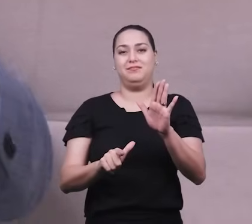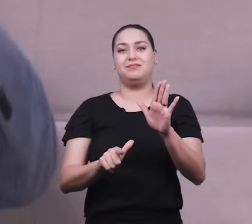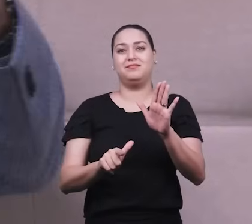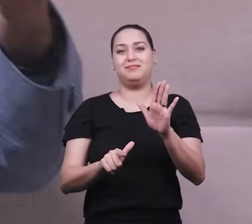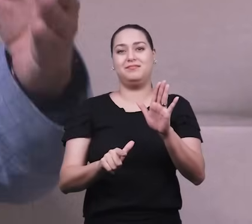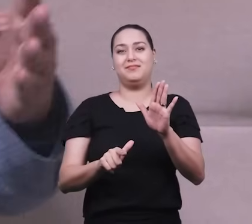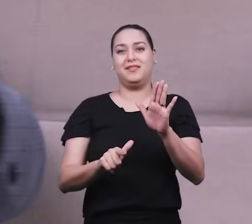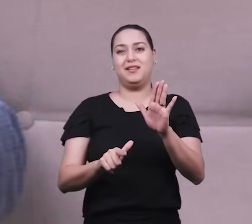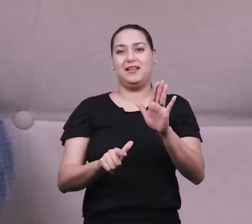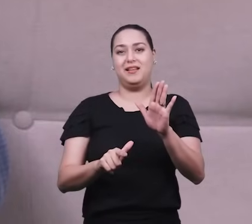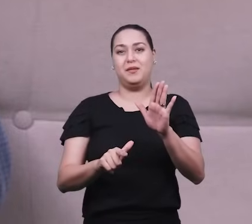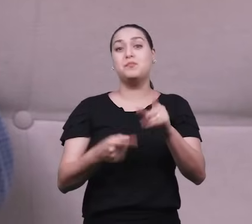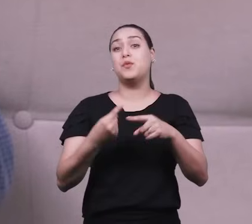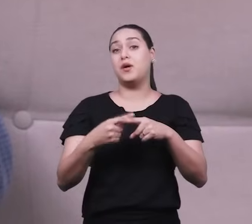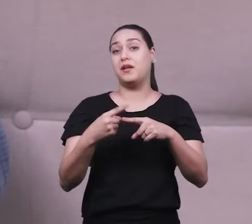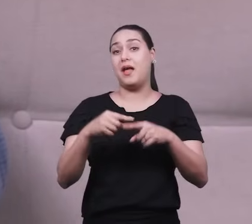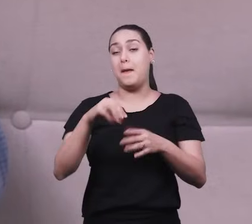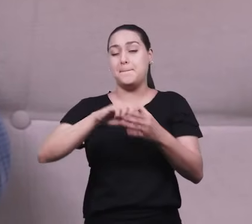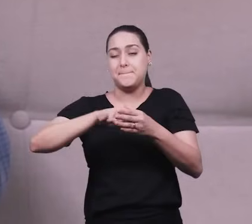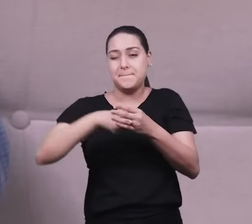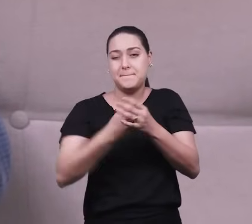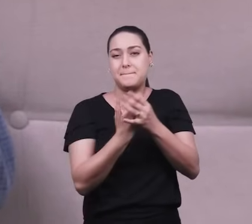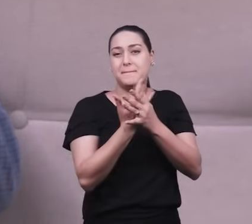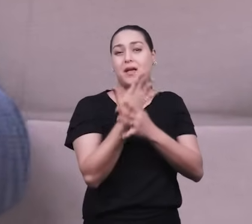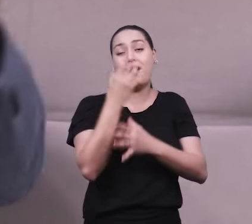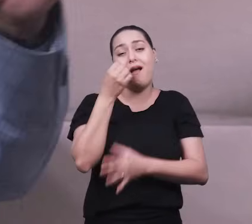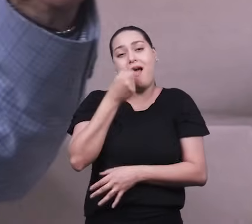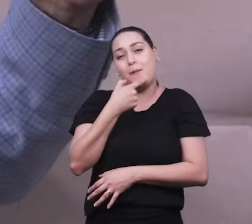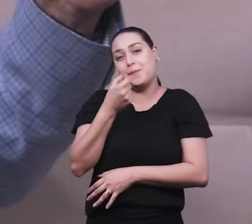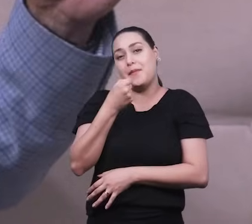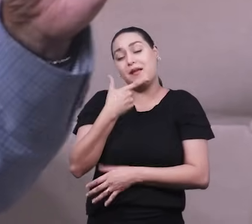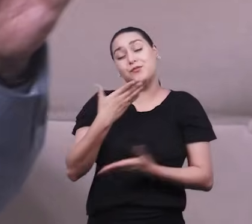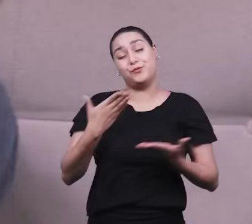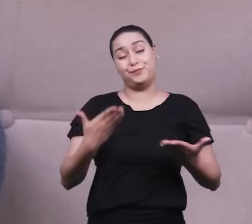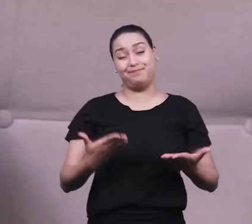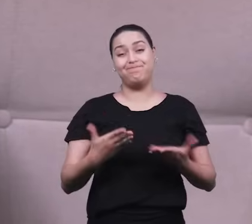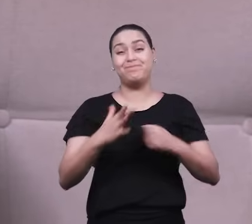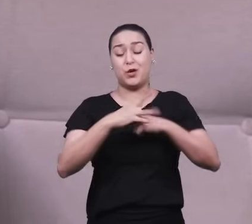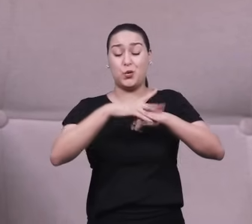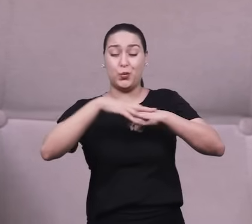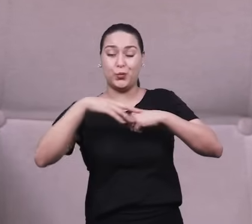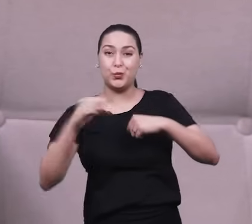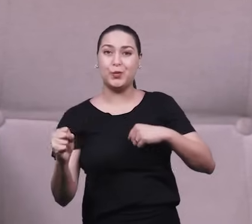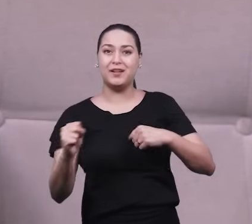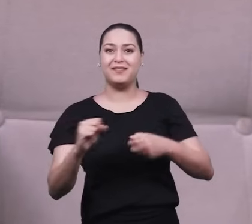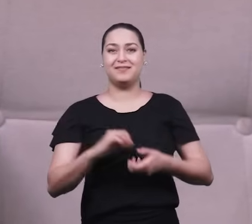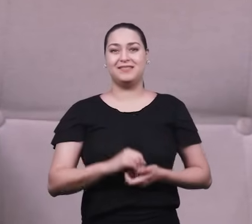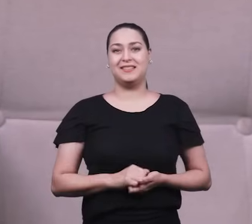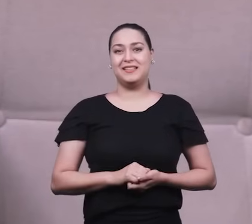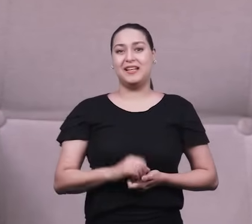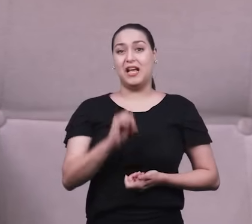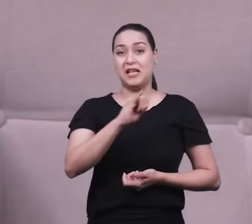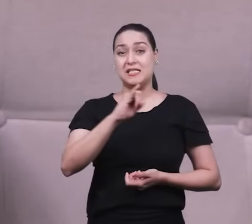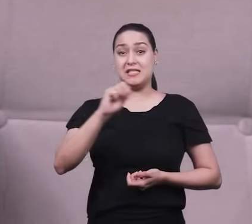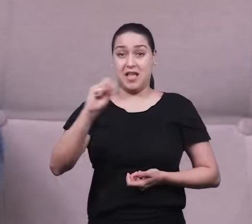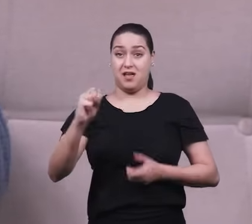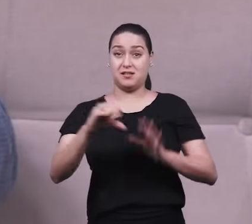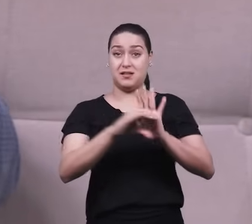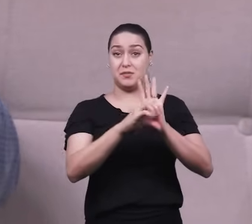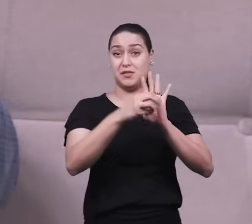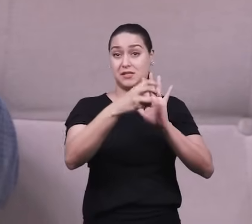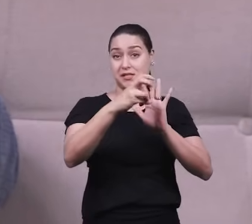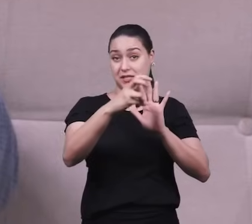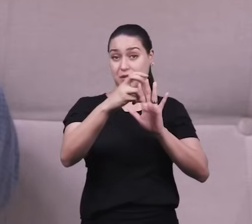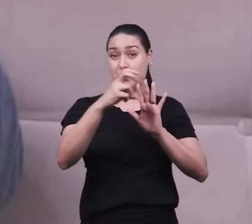Que servia também como produto medicinal. Então, o livro, o capítulo 53 do profeta Isaías, fala